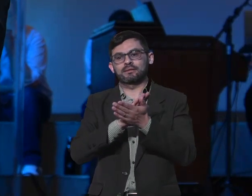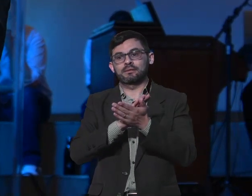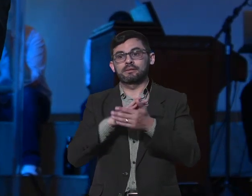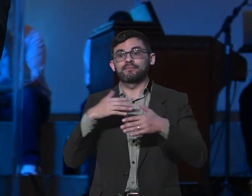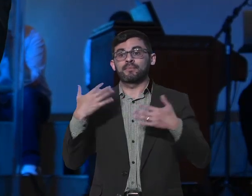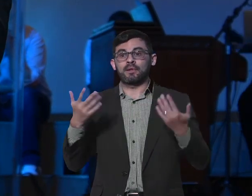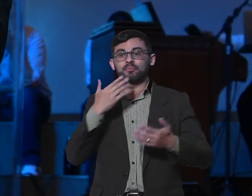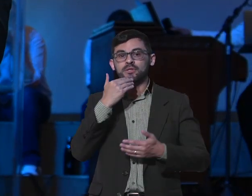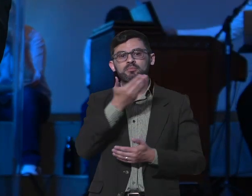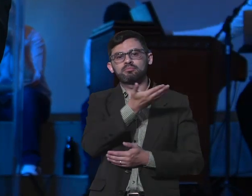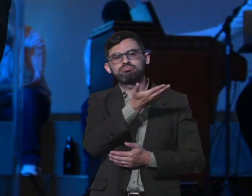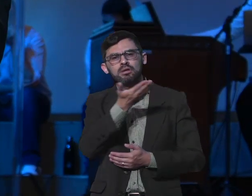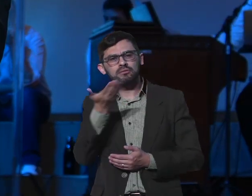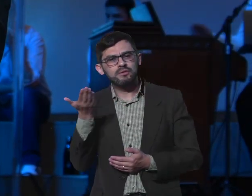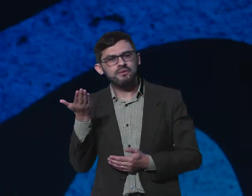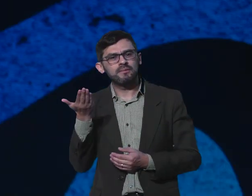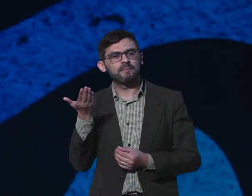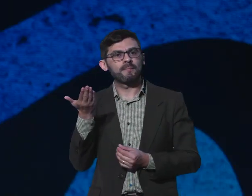Então eu vou pedir para você